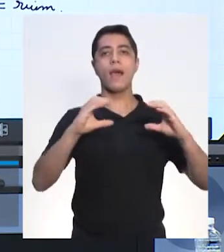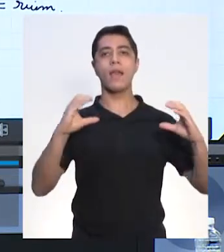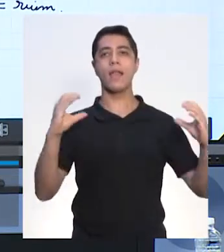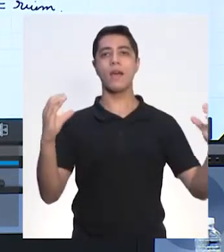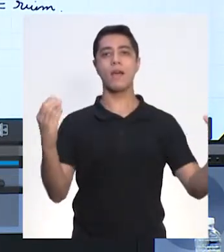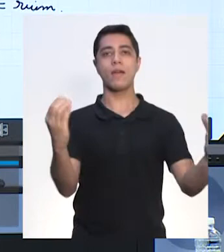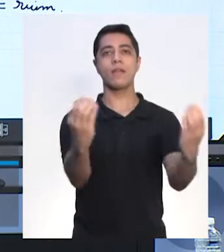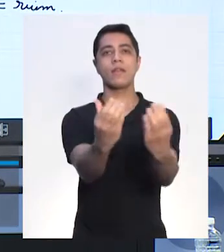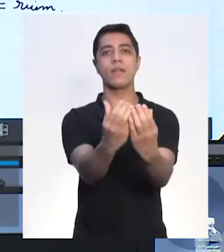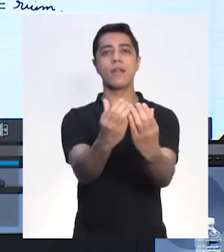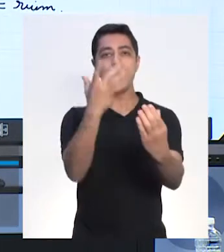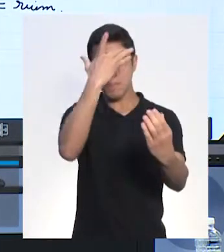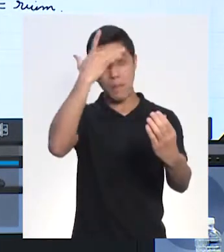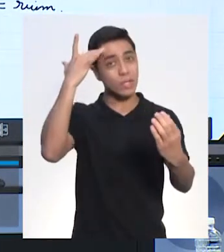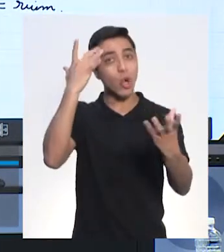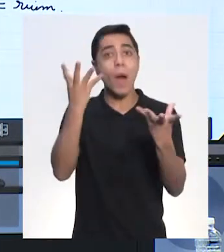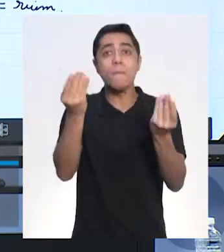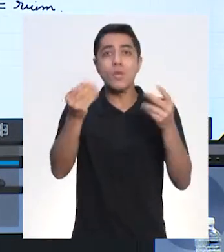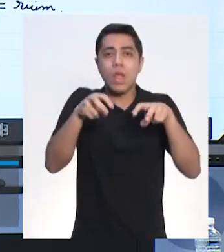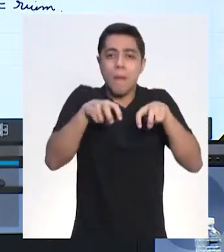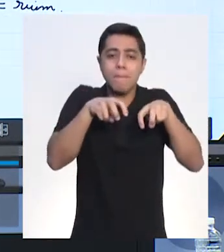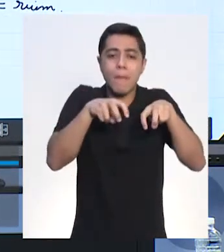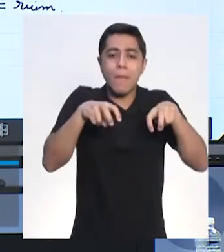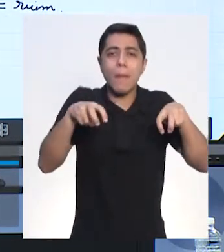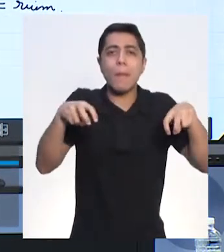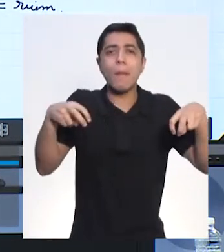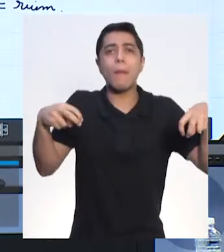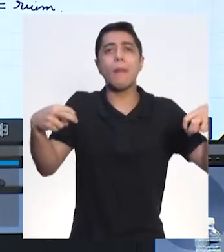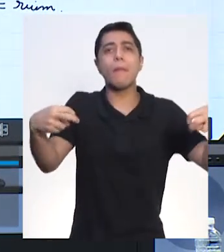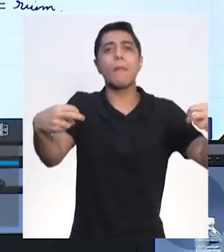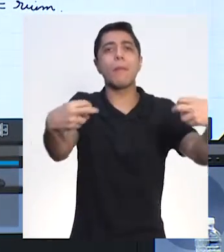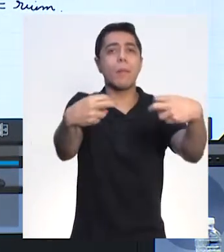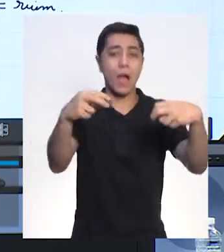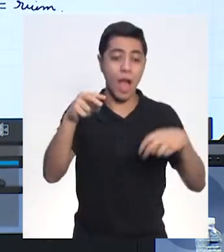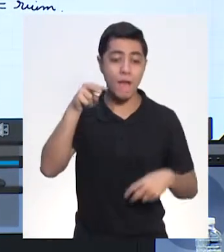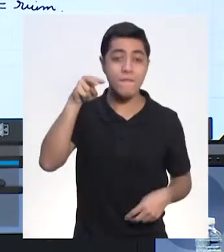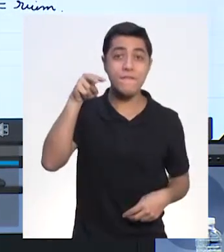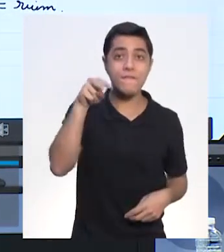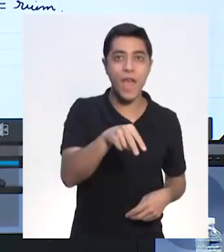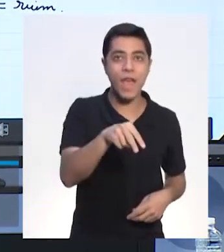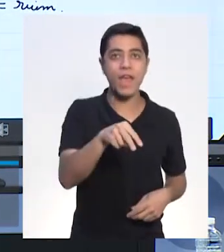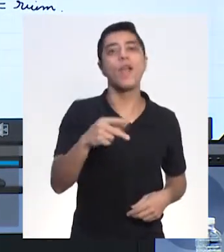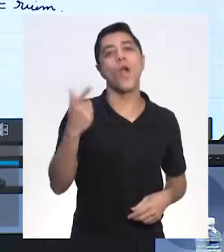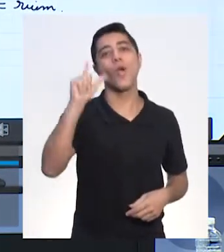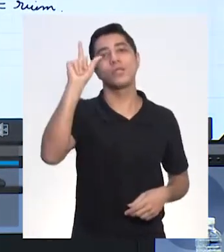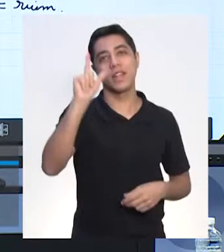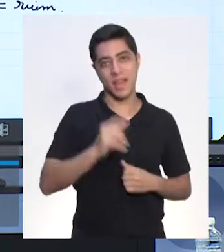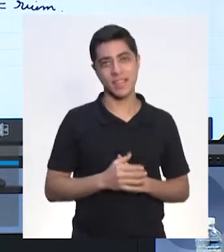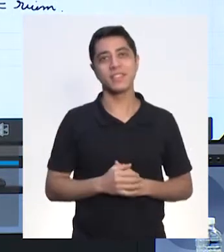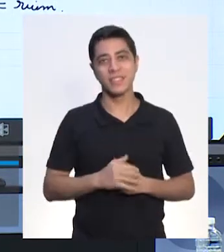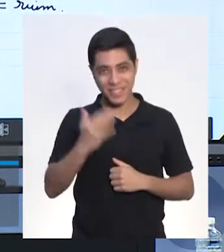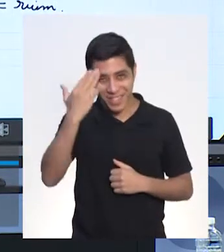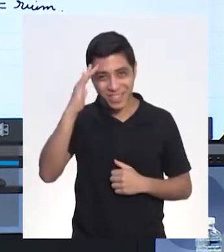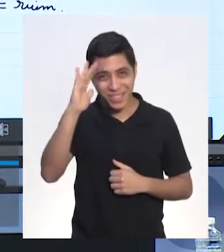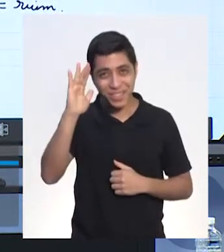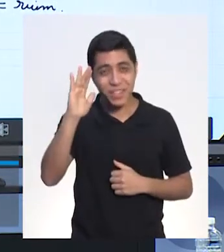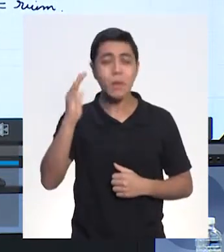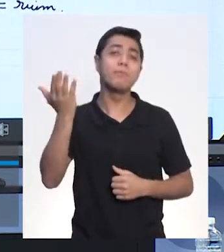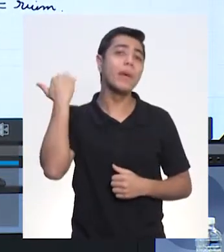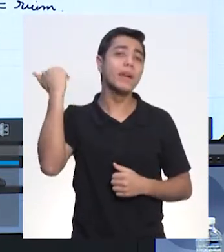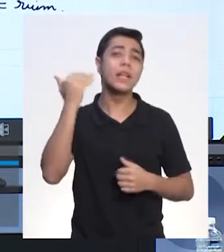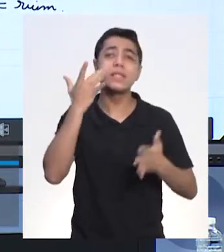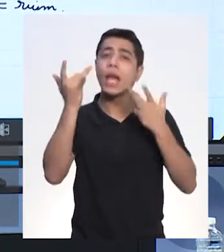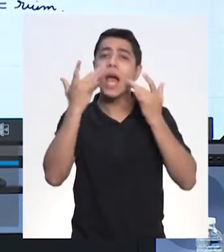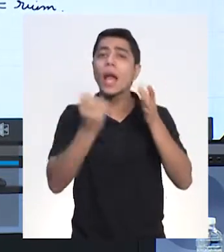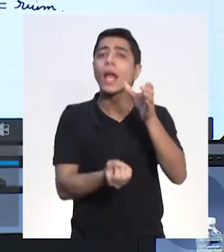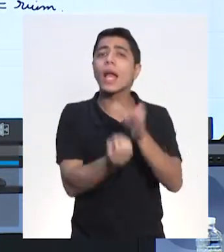de pessoas possa ver com precisão, tá certo? Então, gente, o teatro, ele surge dessa forma na Grécia Antiga, como uma